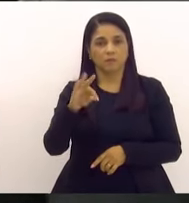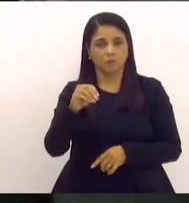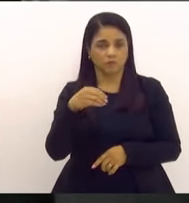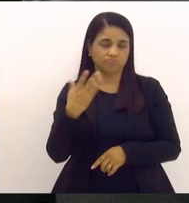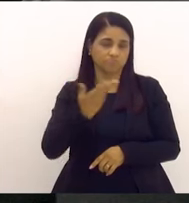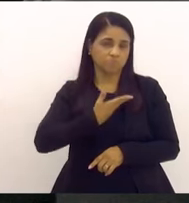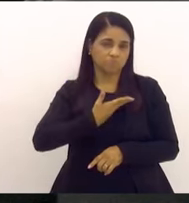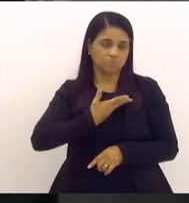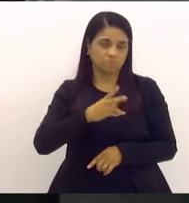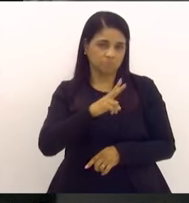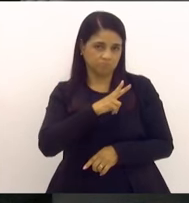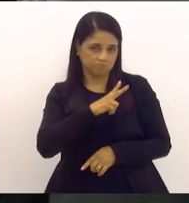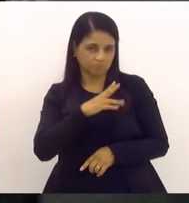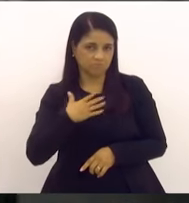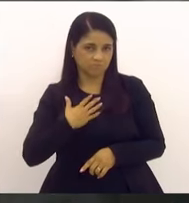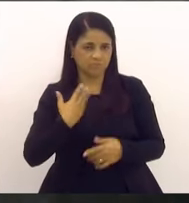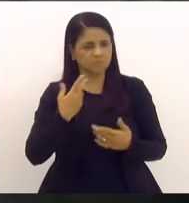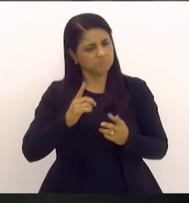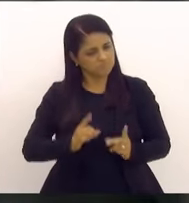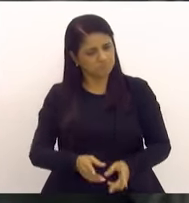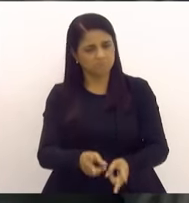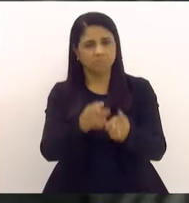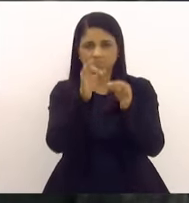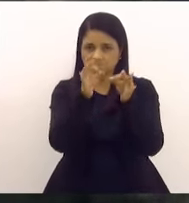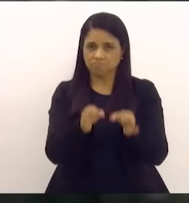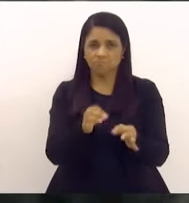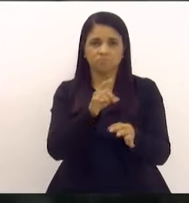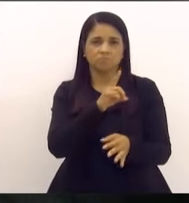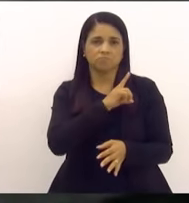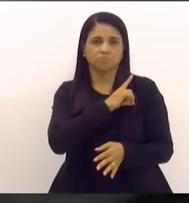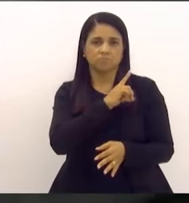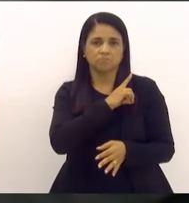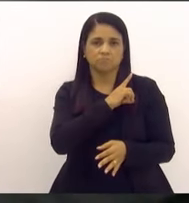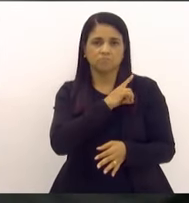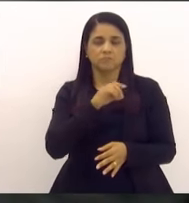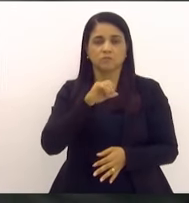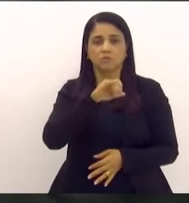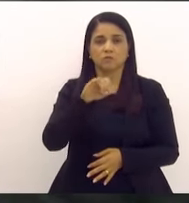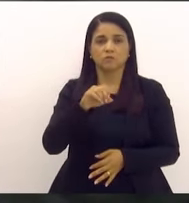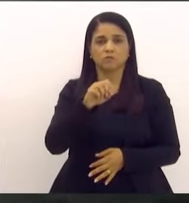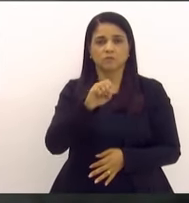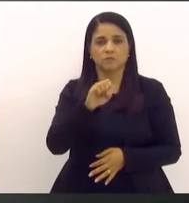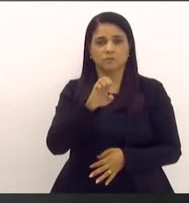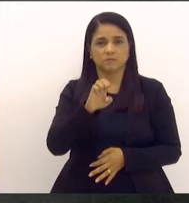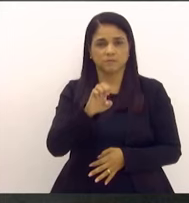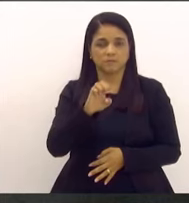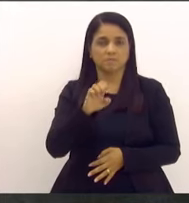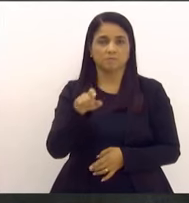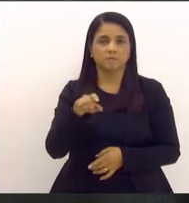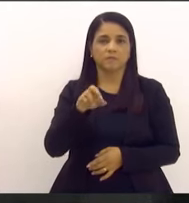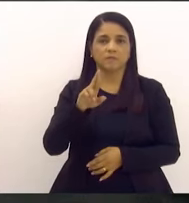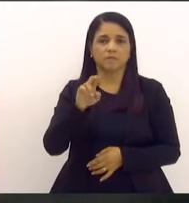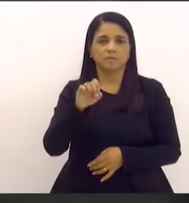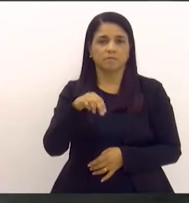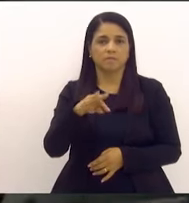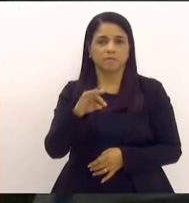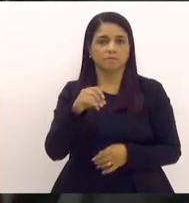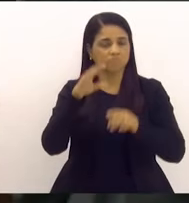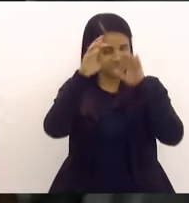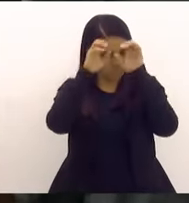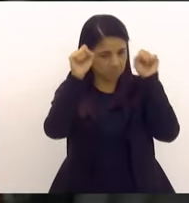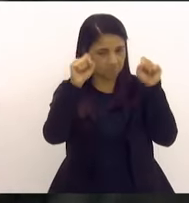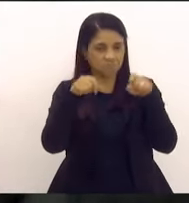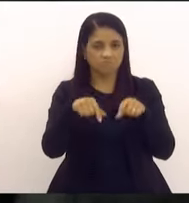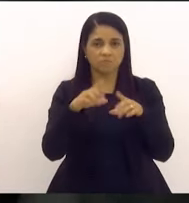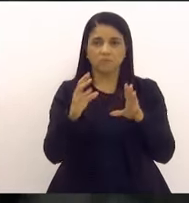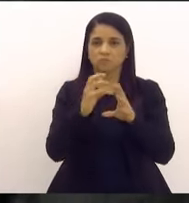um delegado que sempre foi muito correto com as suas condutas. O delegado Zé Renato esteve com maestria à frente do Tribunal de Contas do